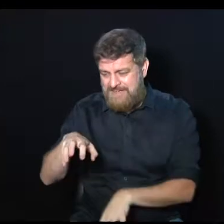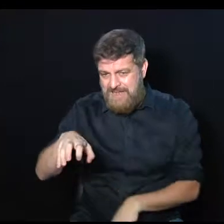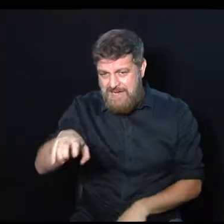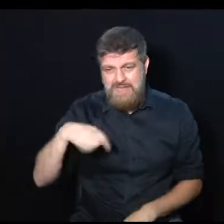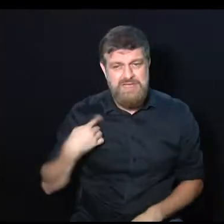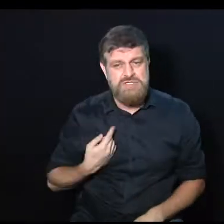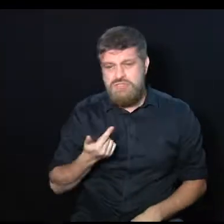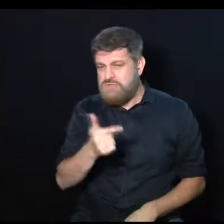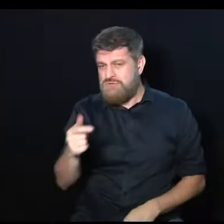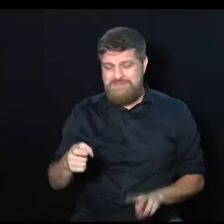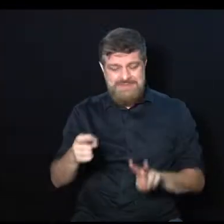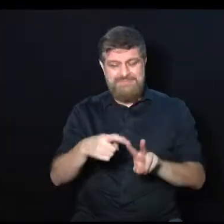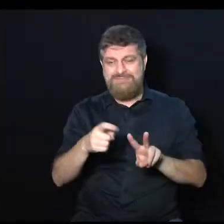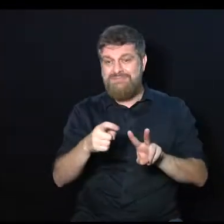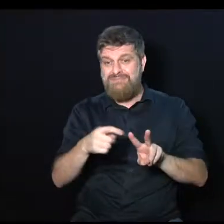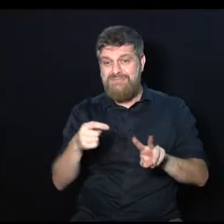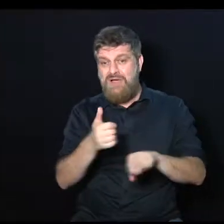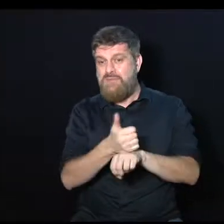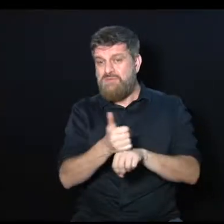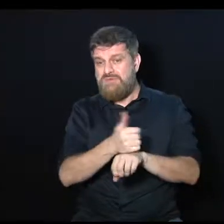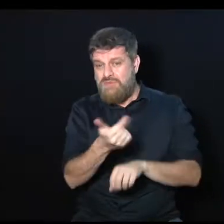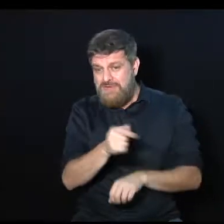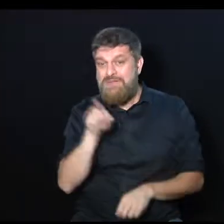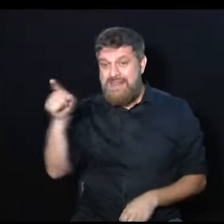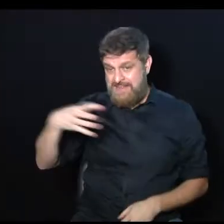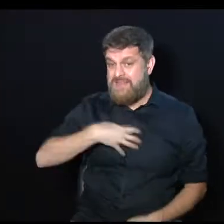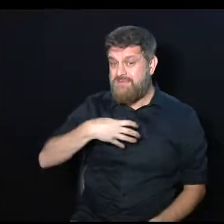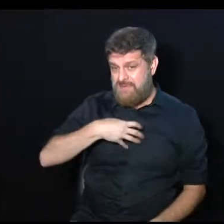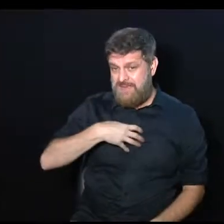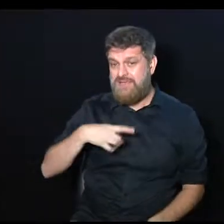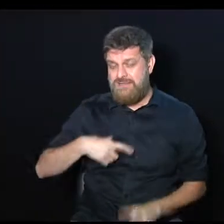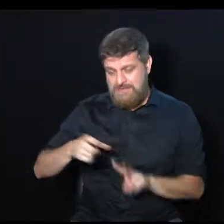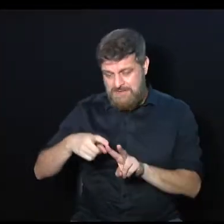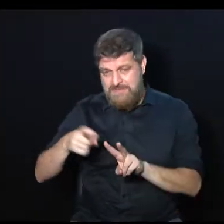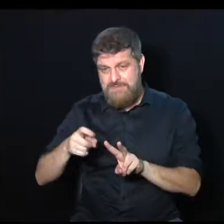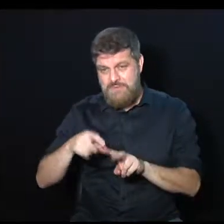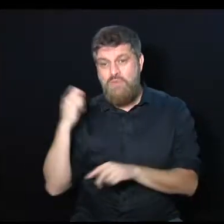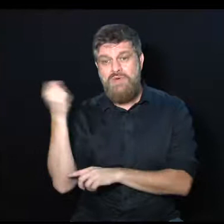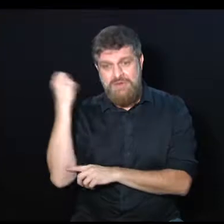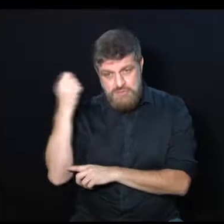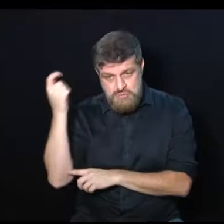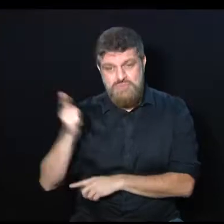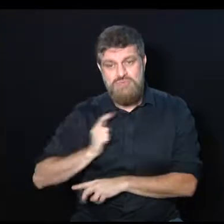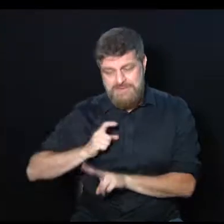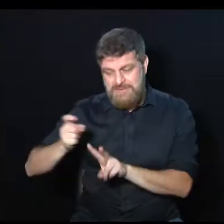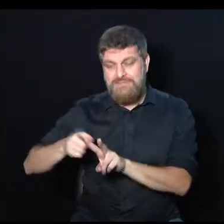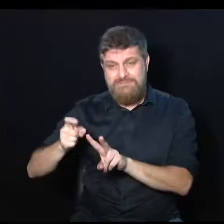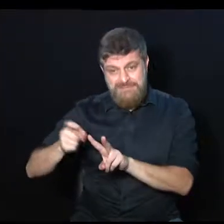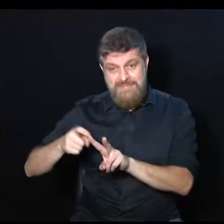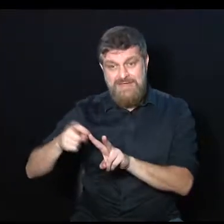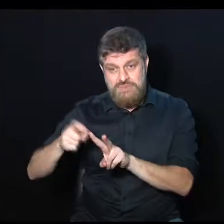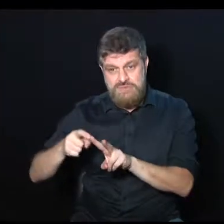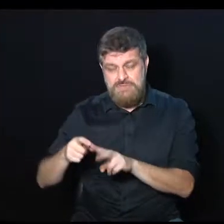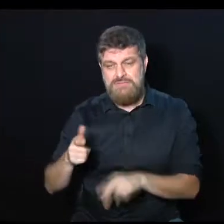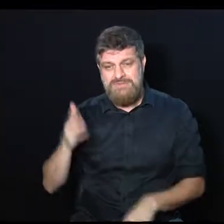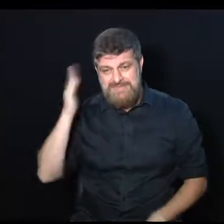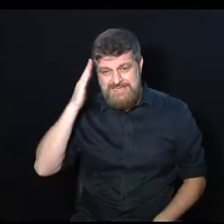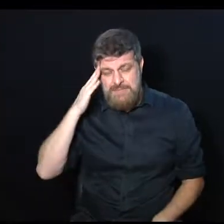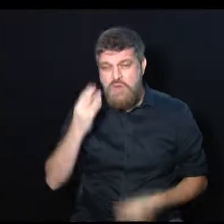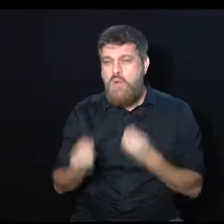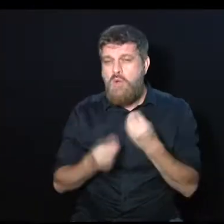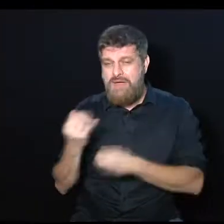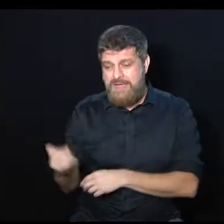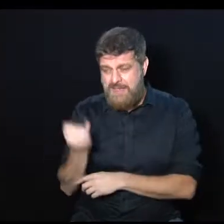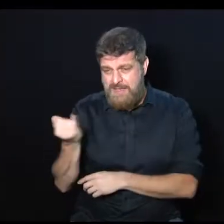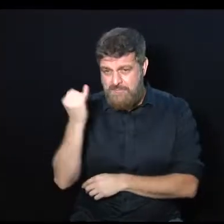temos veterinários no serviço, mas, por exemplo, a Bahia tem veterinário, o Rio Grande do Sul tem veterinário, existe muita intoxicação veterinária, e que é importante para a